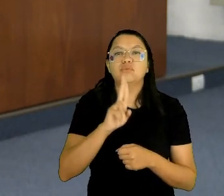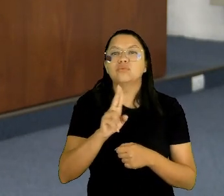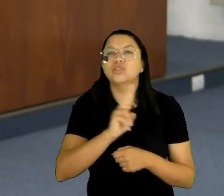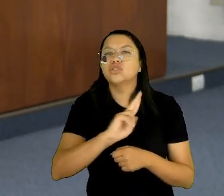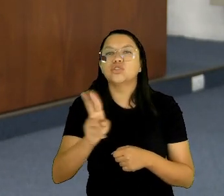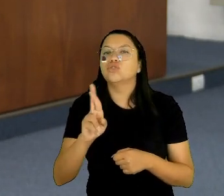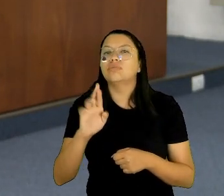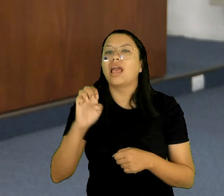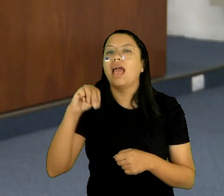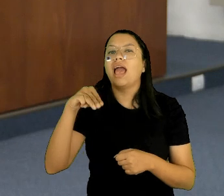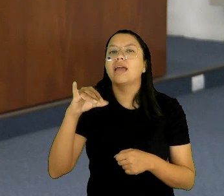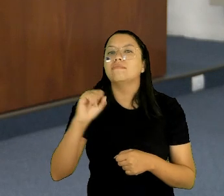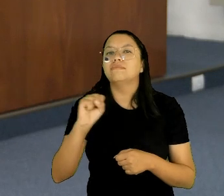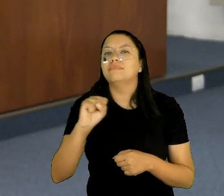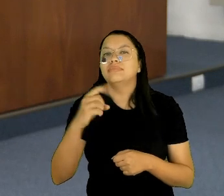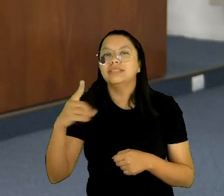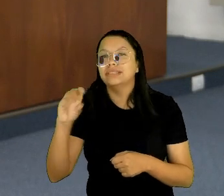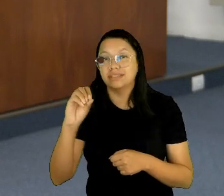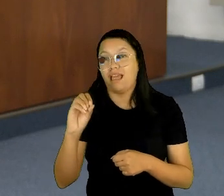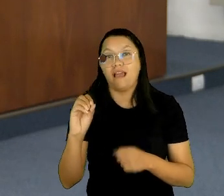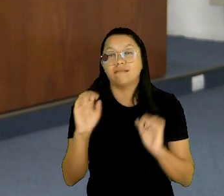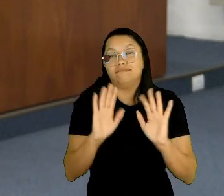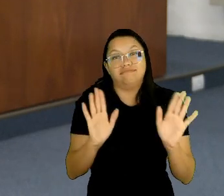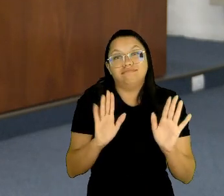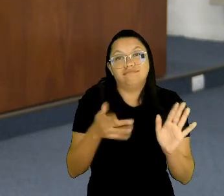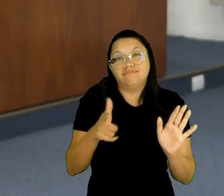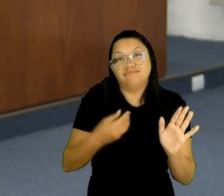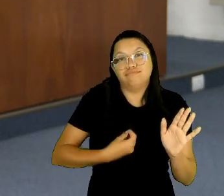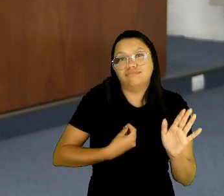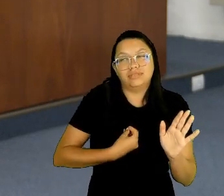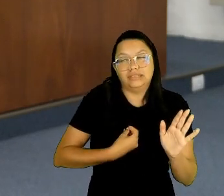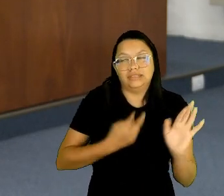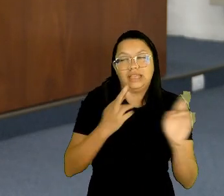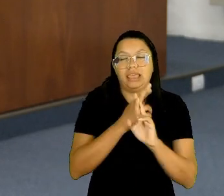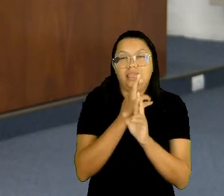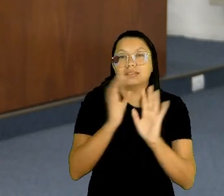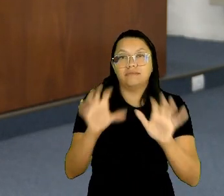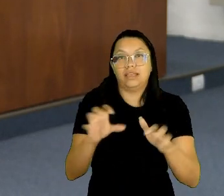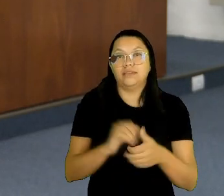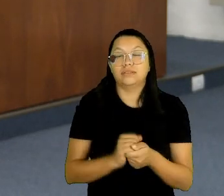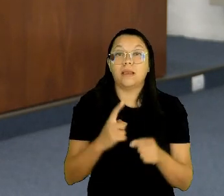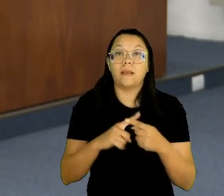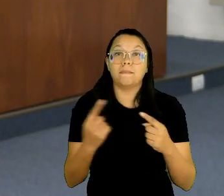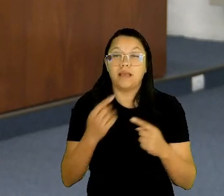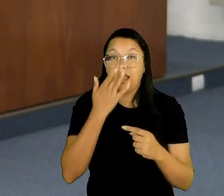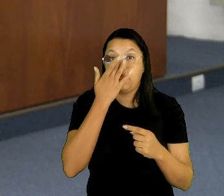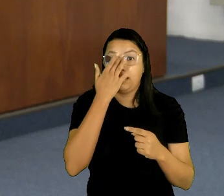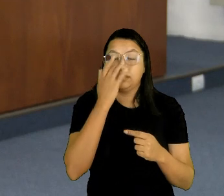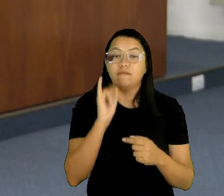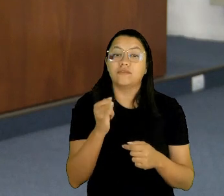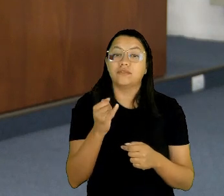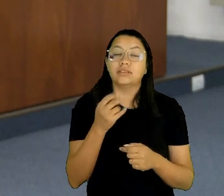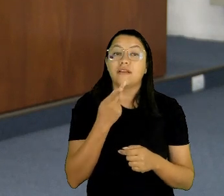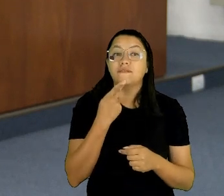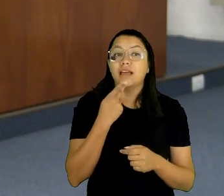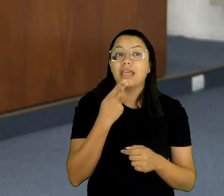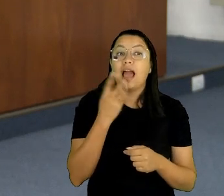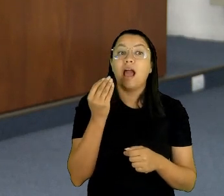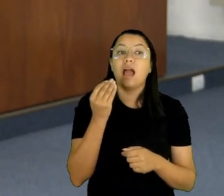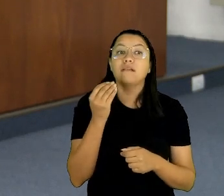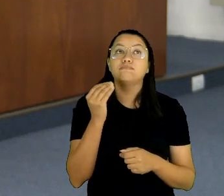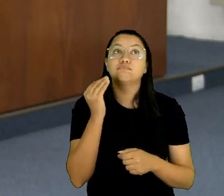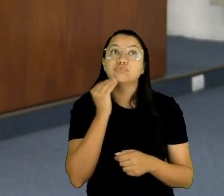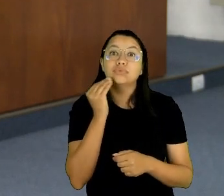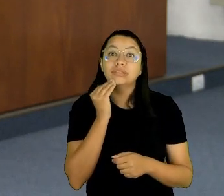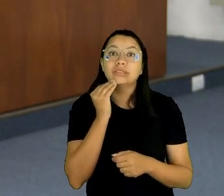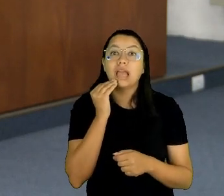dislipidemia, a gente nem usa não existe nem esse vocabulário, remissão da dislipidemia. Agora, se a gente for falar de chance